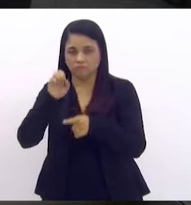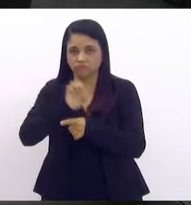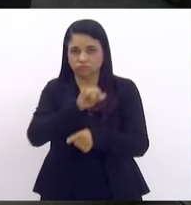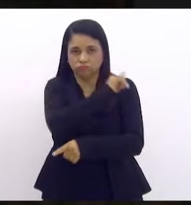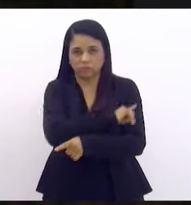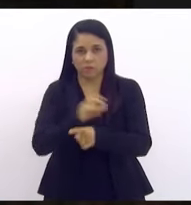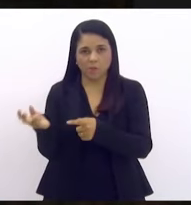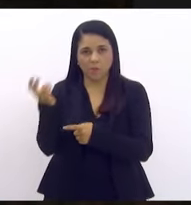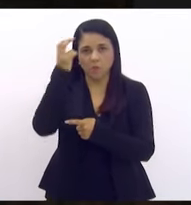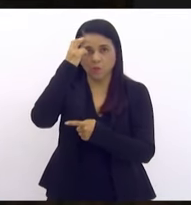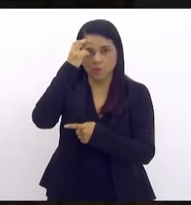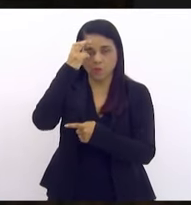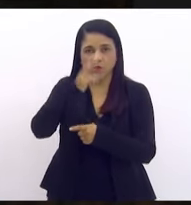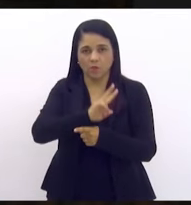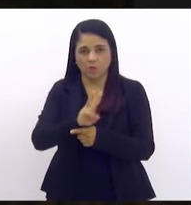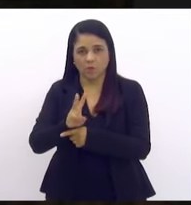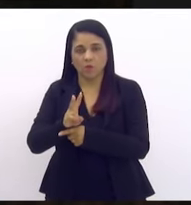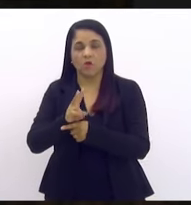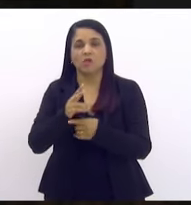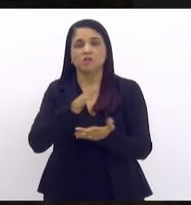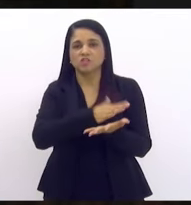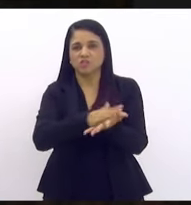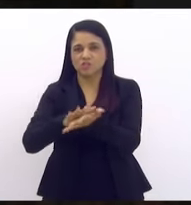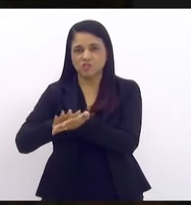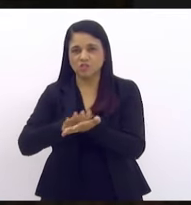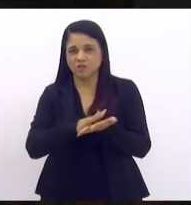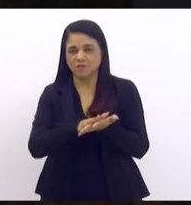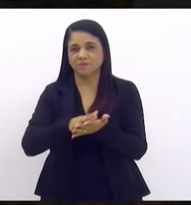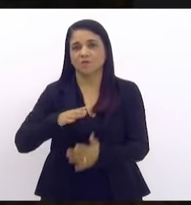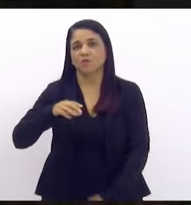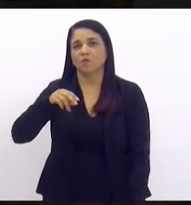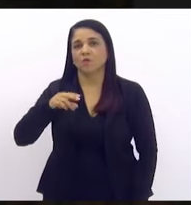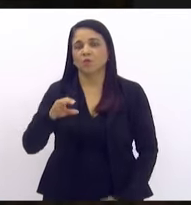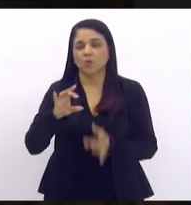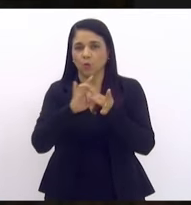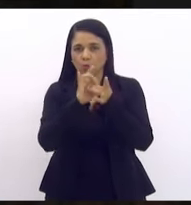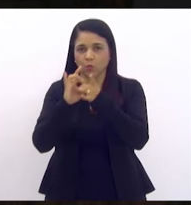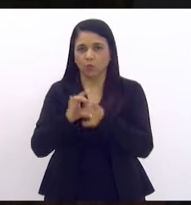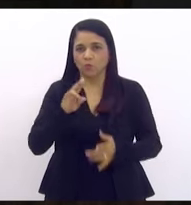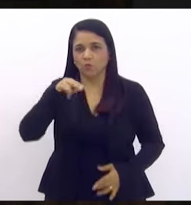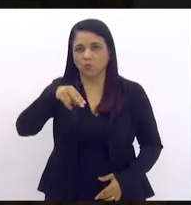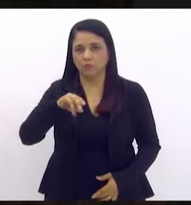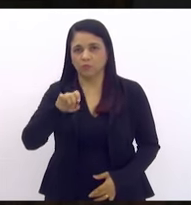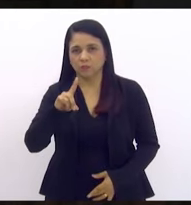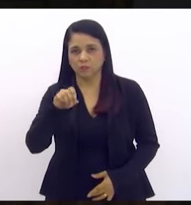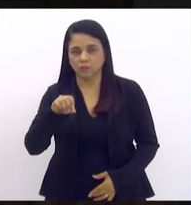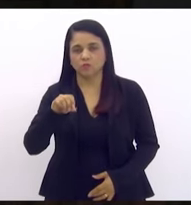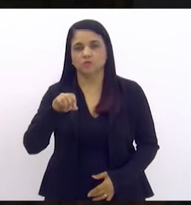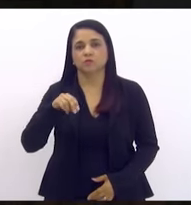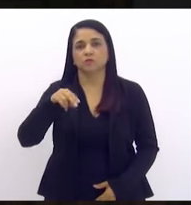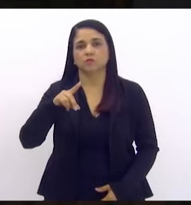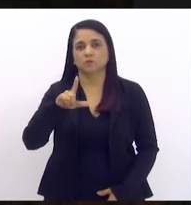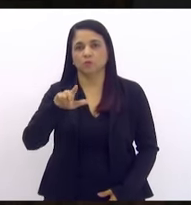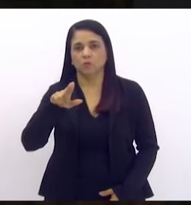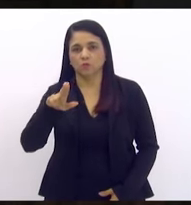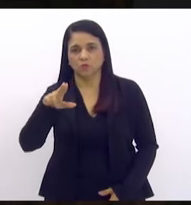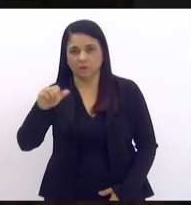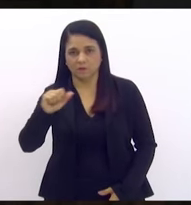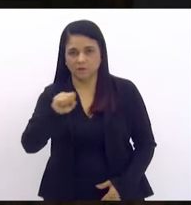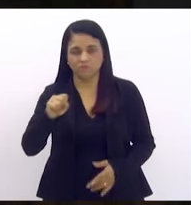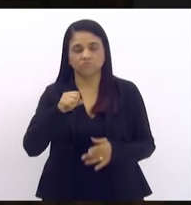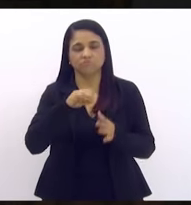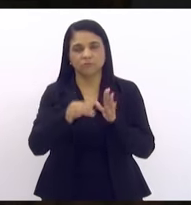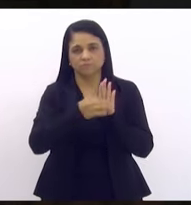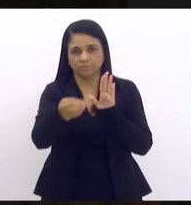Cultural o Grêmio Recreativo Escola de Samba Unidos de Lucas parecer da comissão de constituição e justiça pela jur cdade com emenda